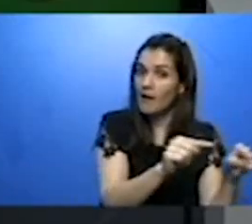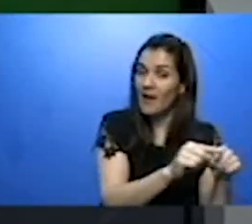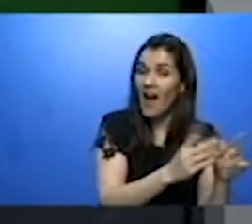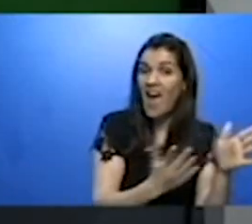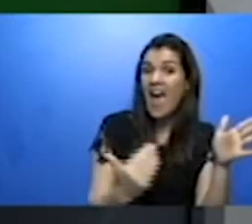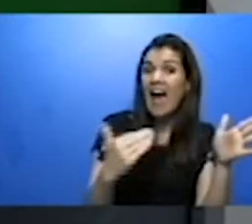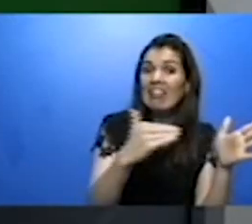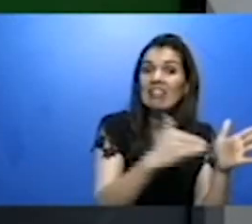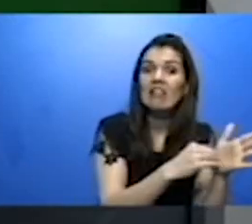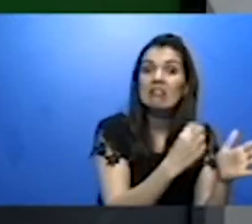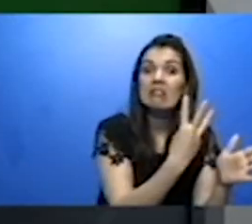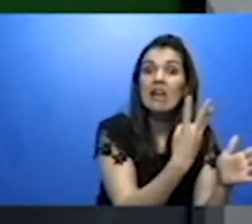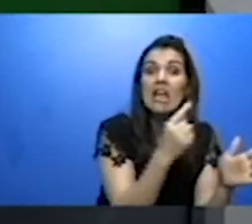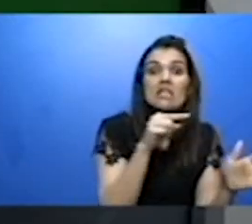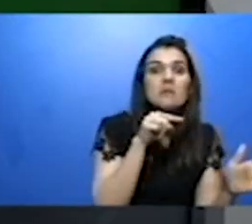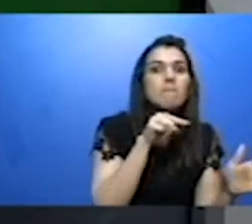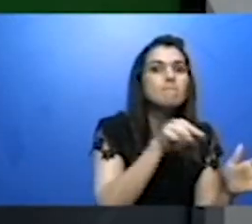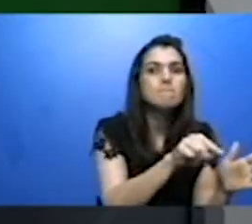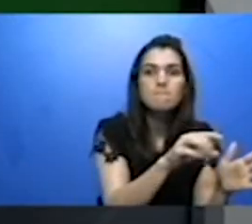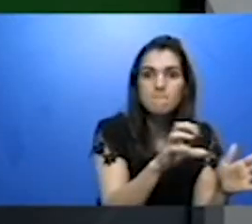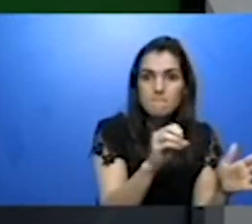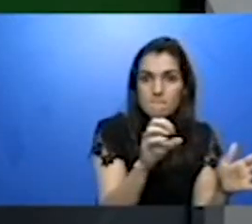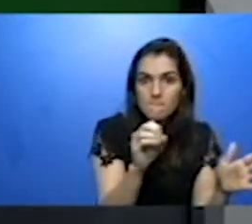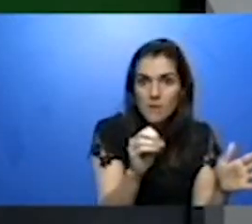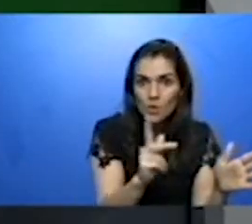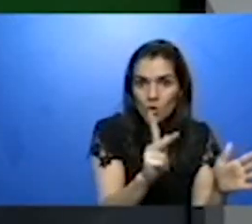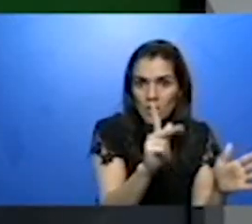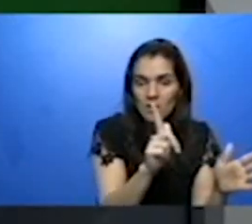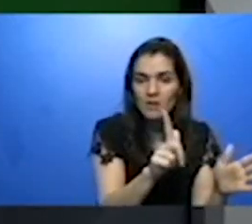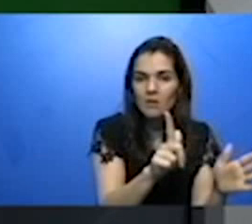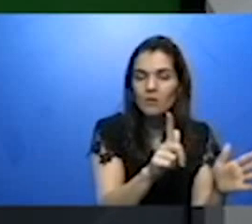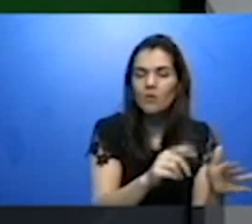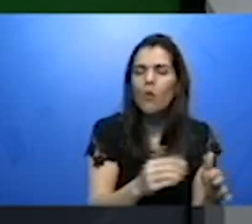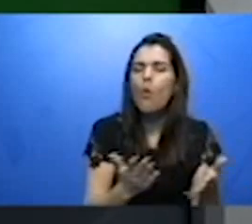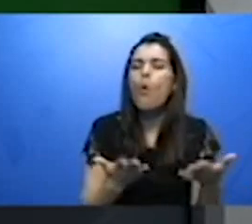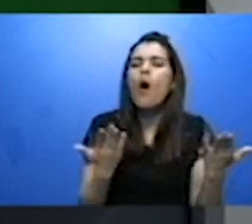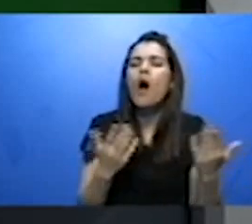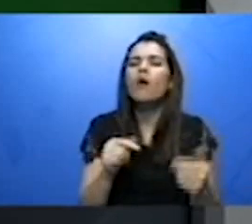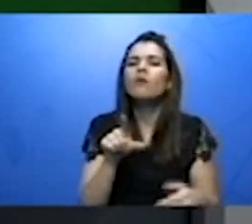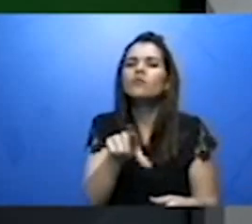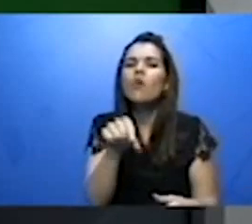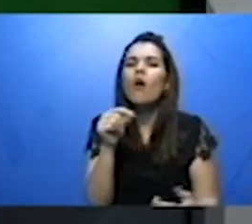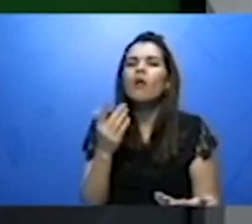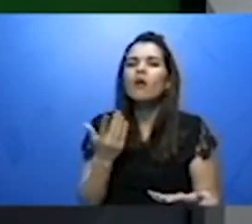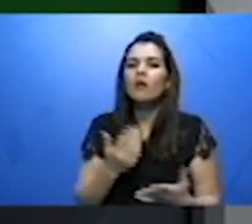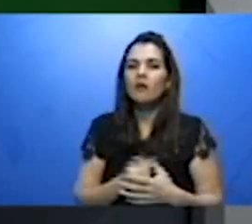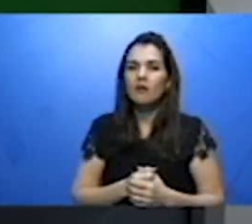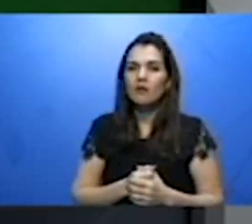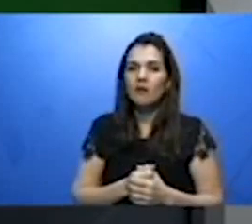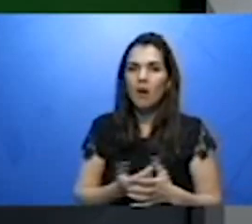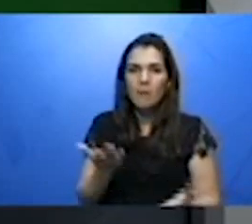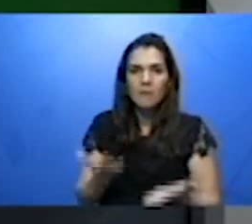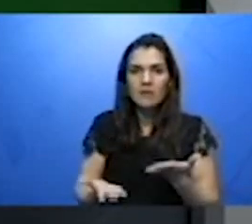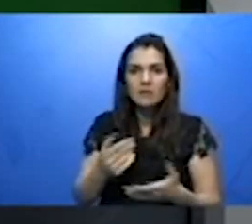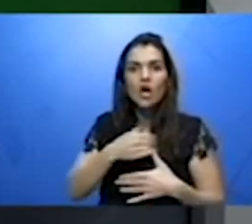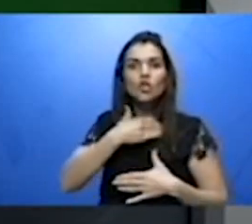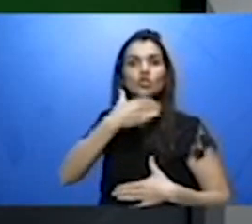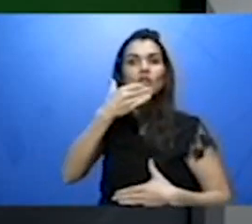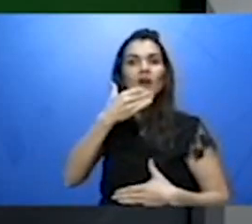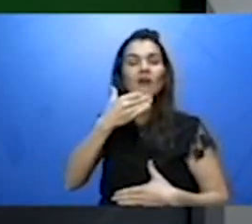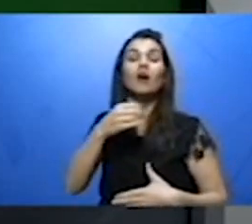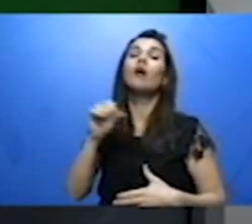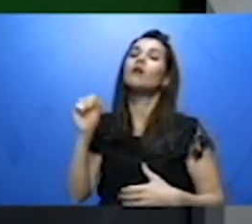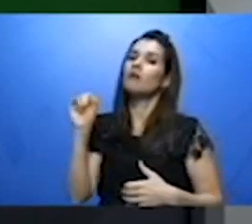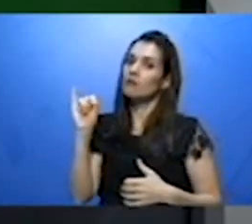3000kg então qual é a mais indicada para medir o peso desse animal e isso mesmo